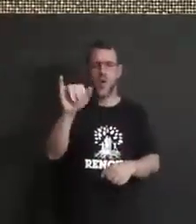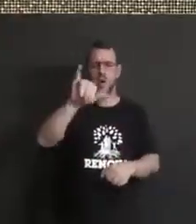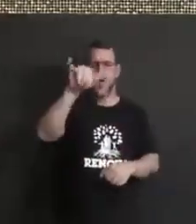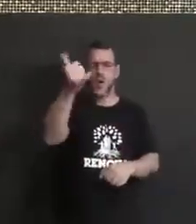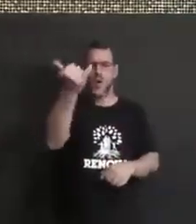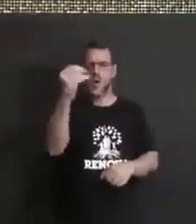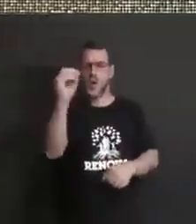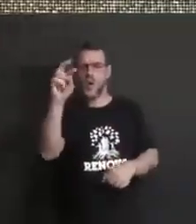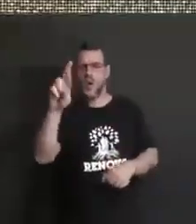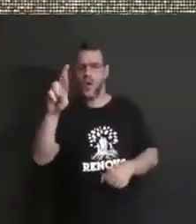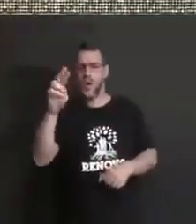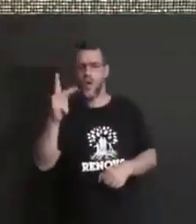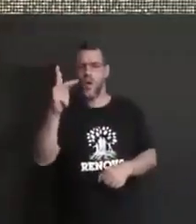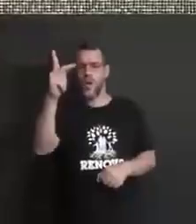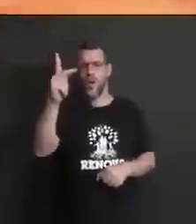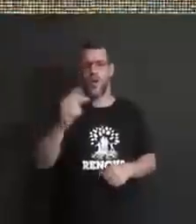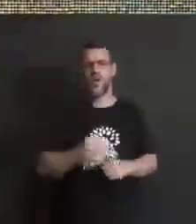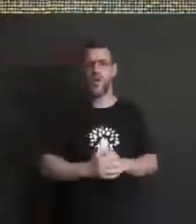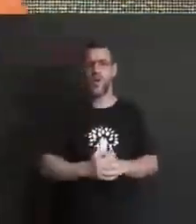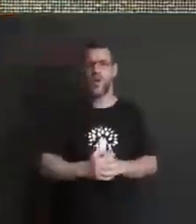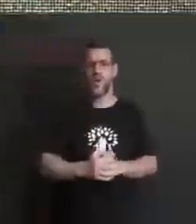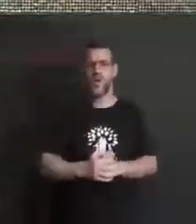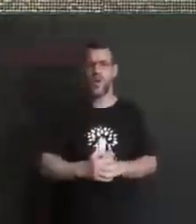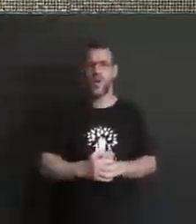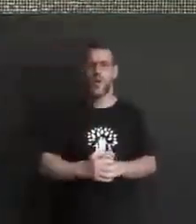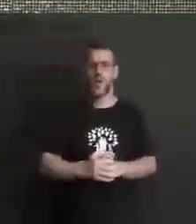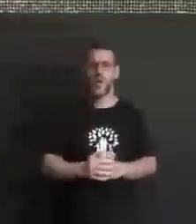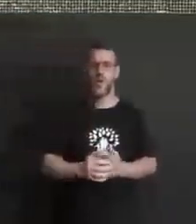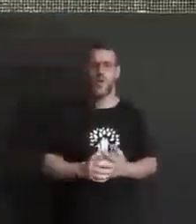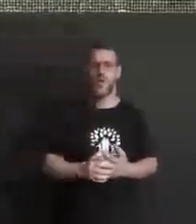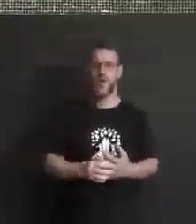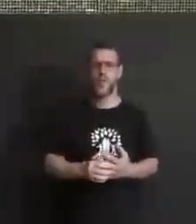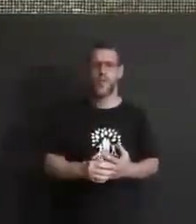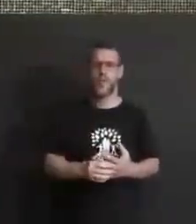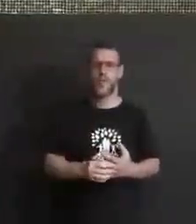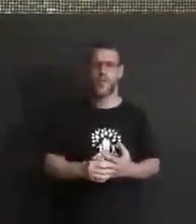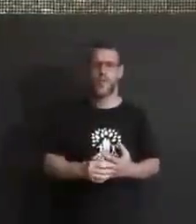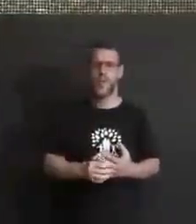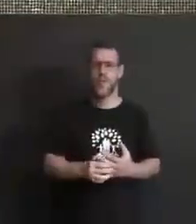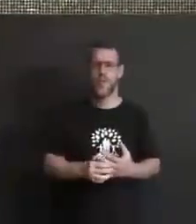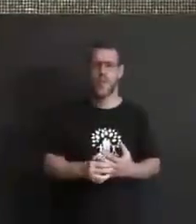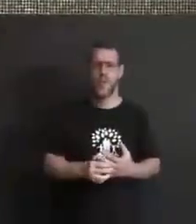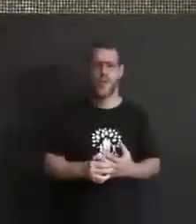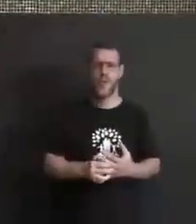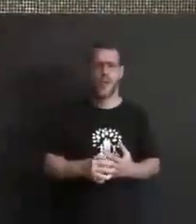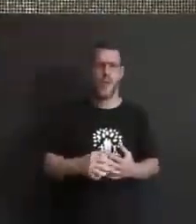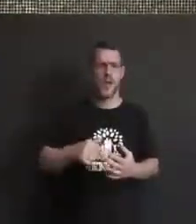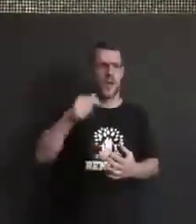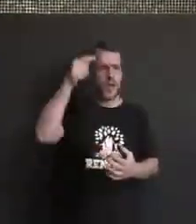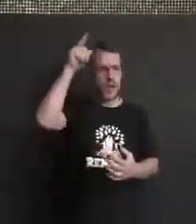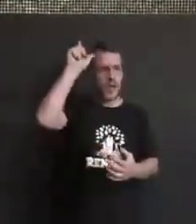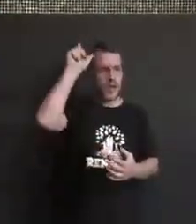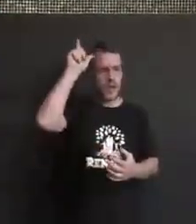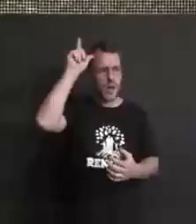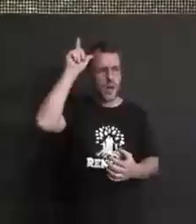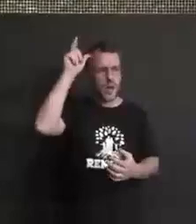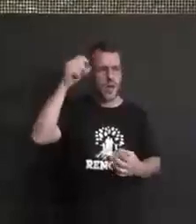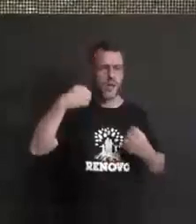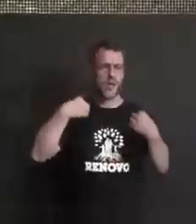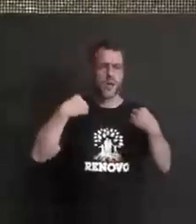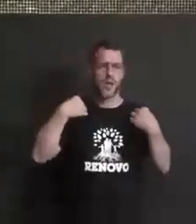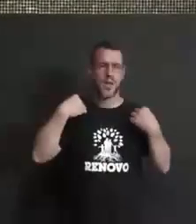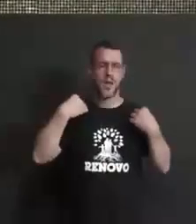E ele, na última fala dele, e eu estava com a camiseta em português, e ele nem viu